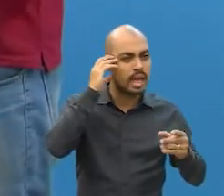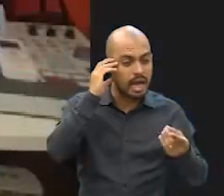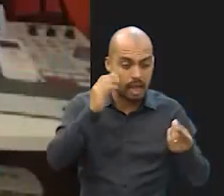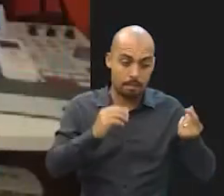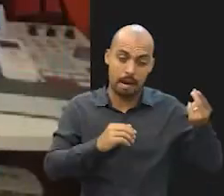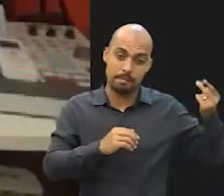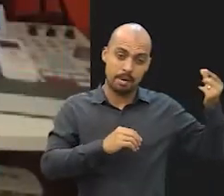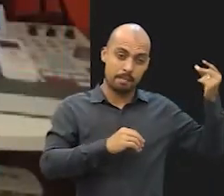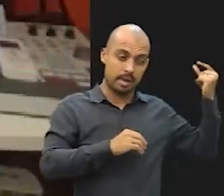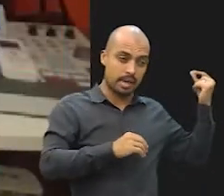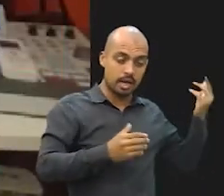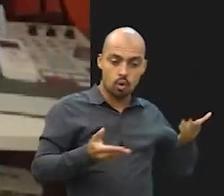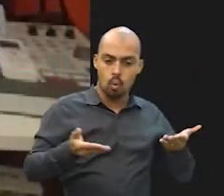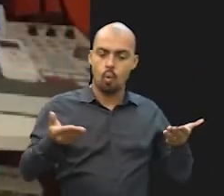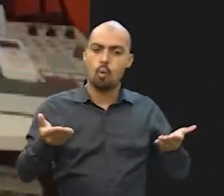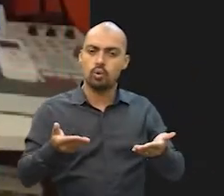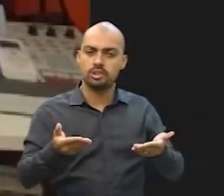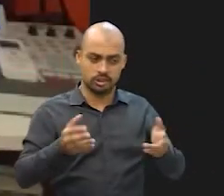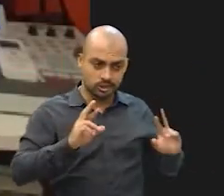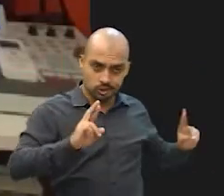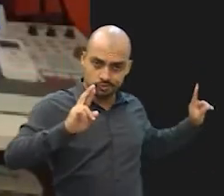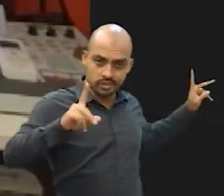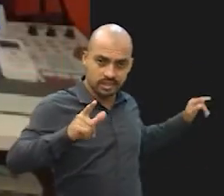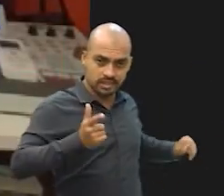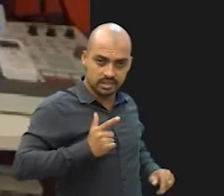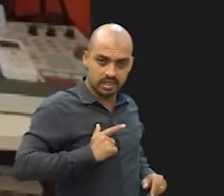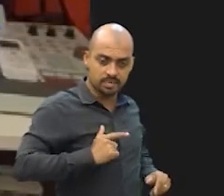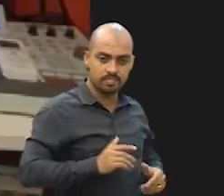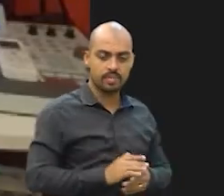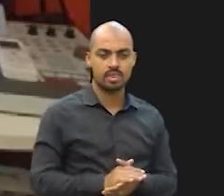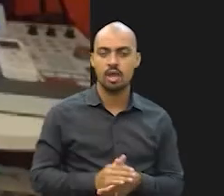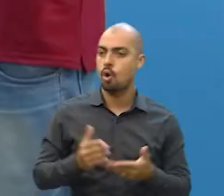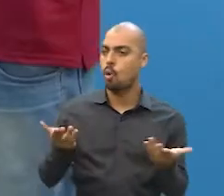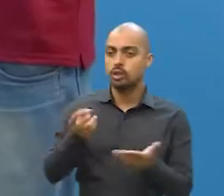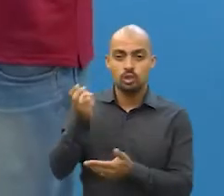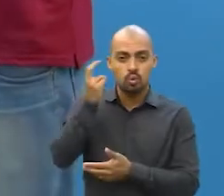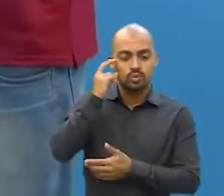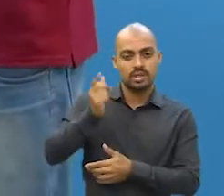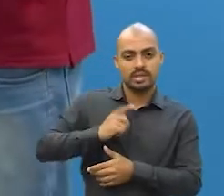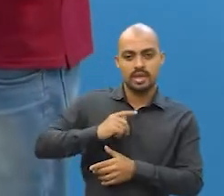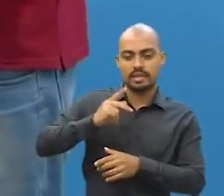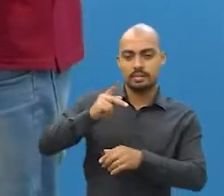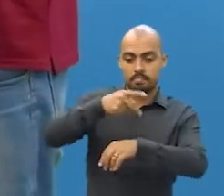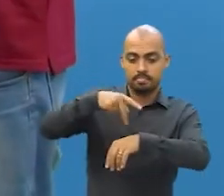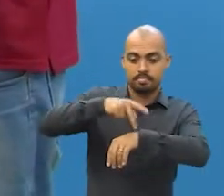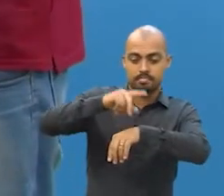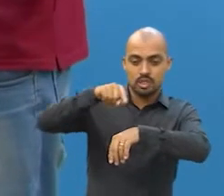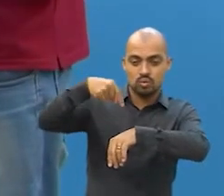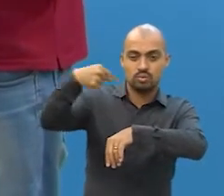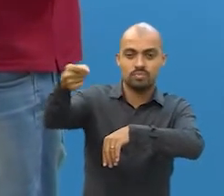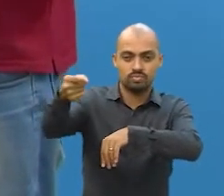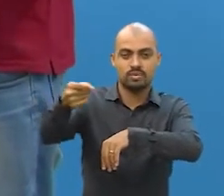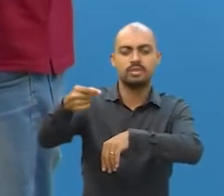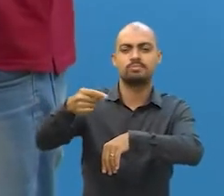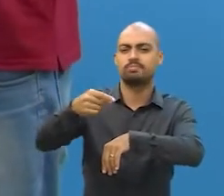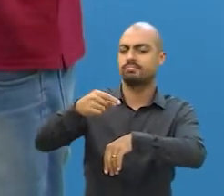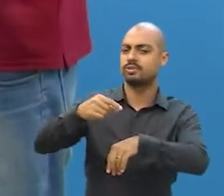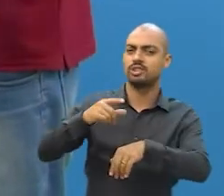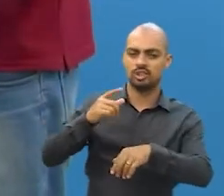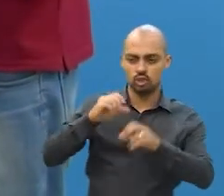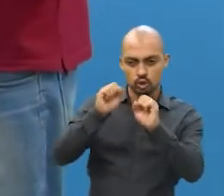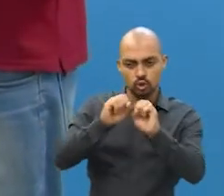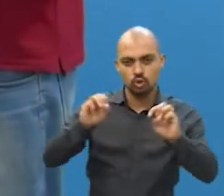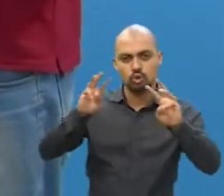para hoje? Hoje já está mais na cultura popular, tem DJs internacionais conhecidos e fazendo